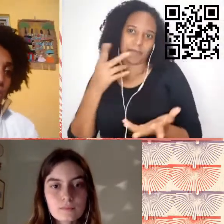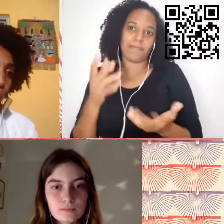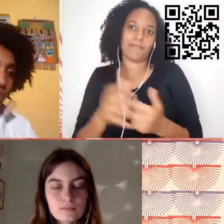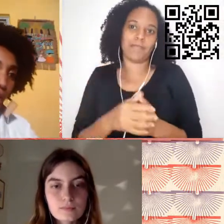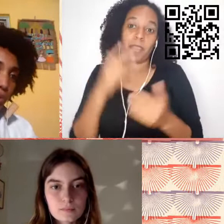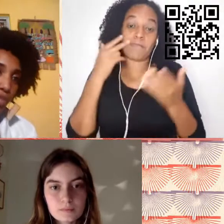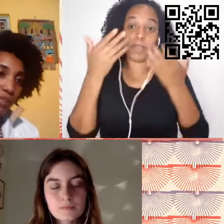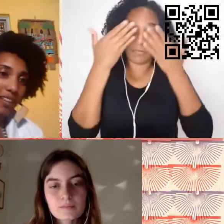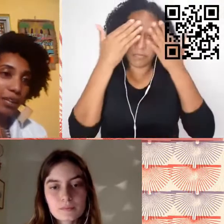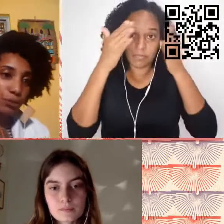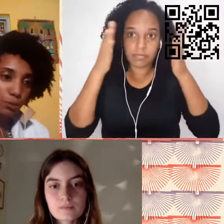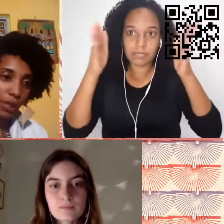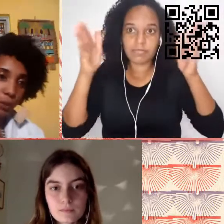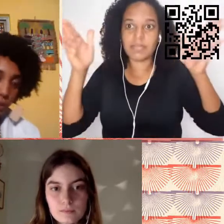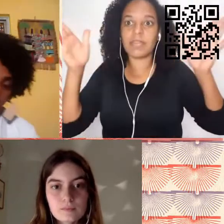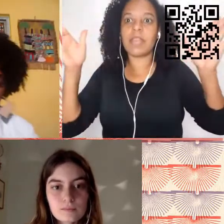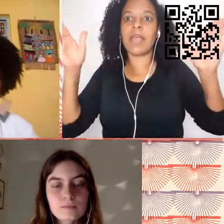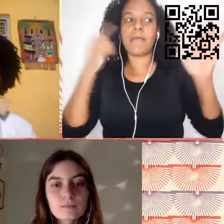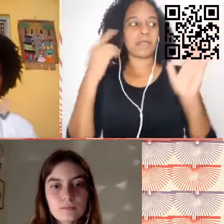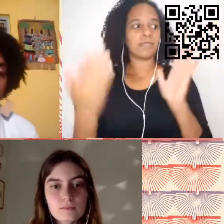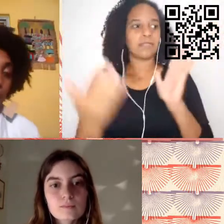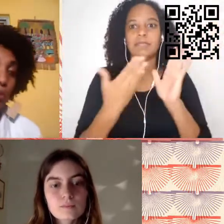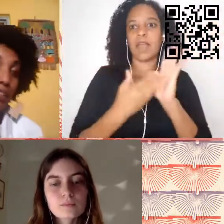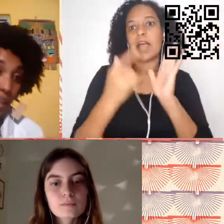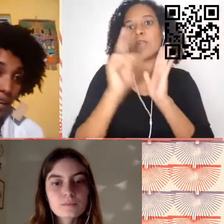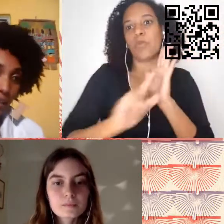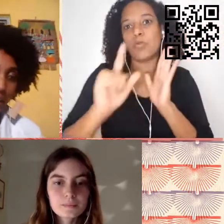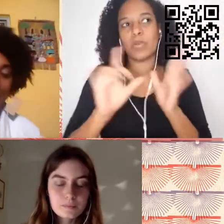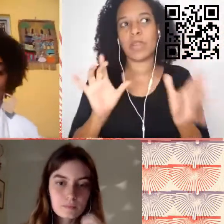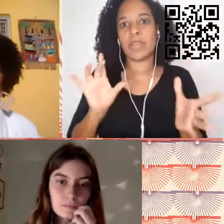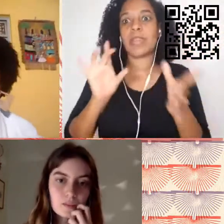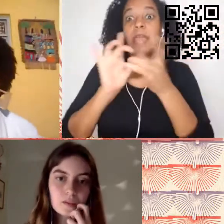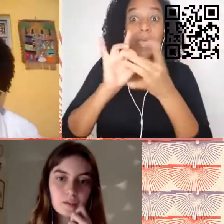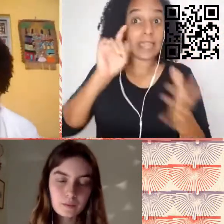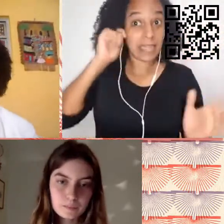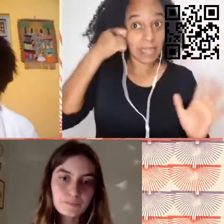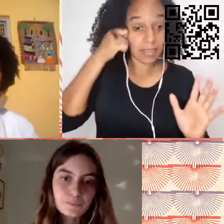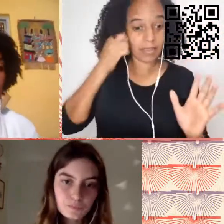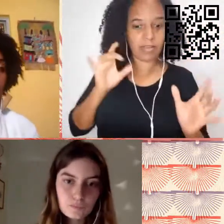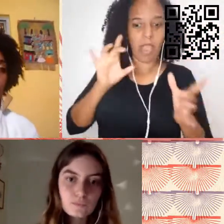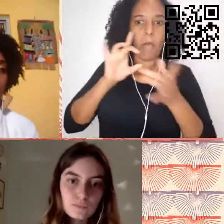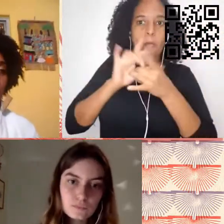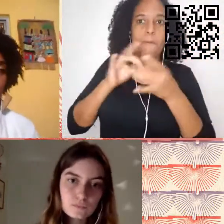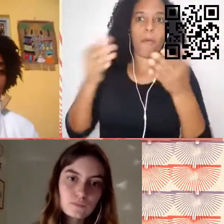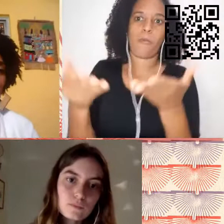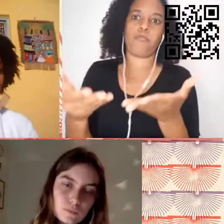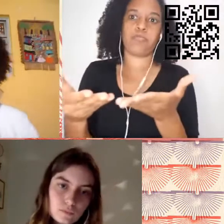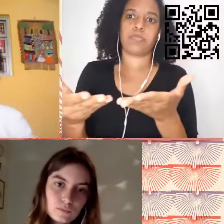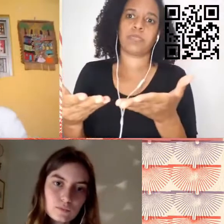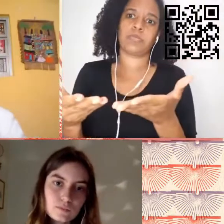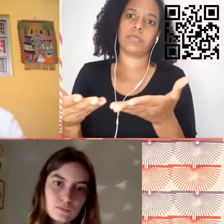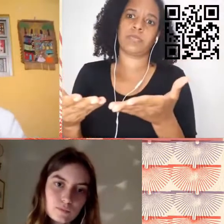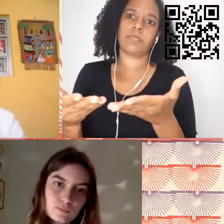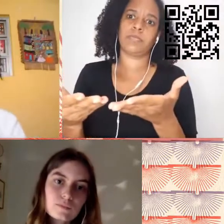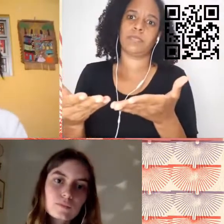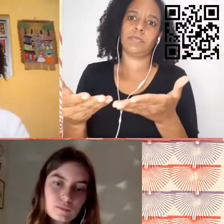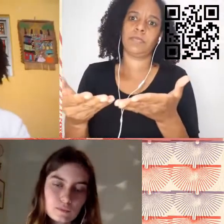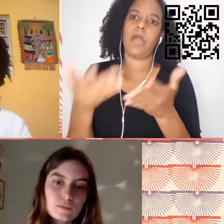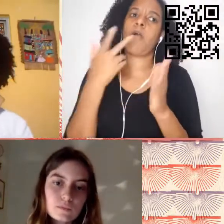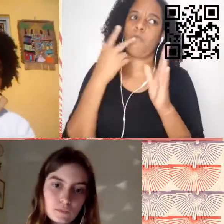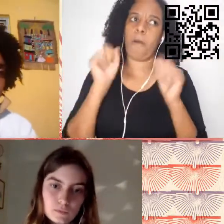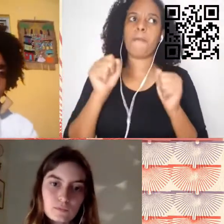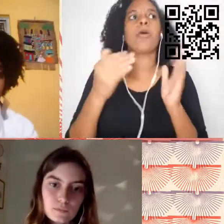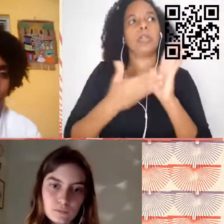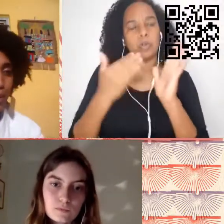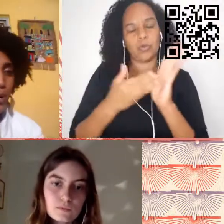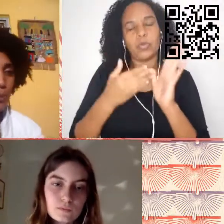alargar também o conceito de literatura quando eu vou atrelar a literatura negra, né? Eu posso, assim, falar de literatura negra escrita. Aí eu